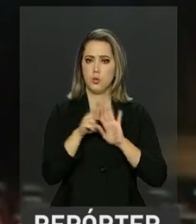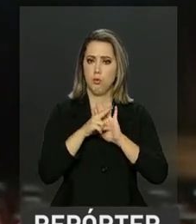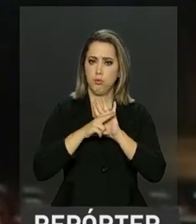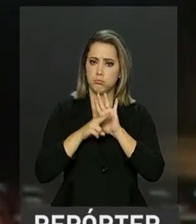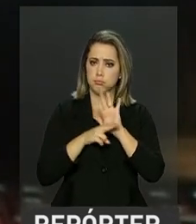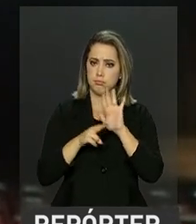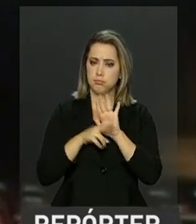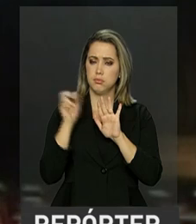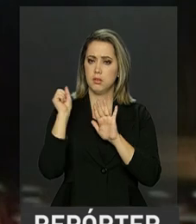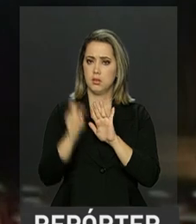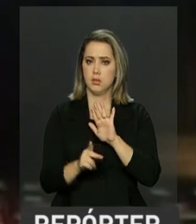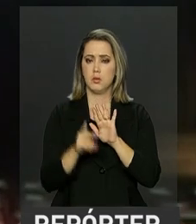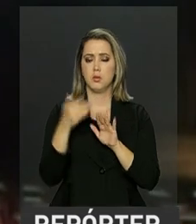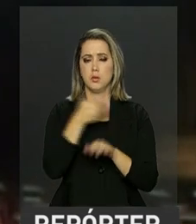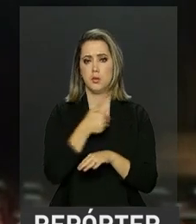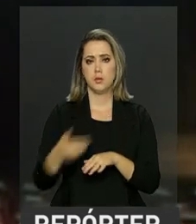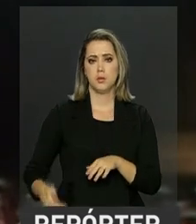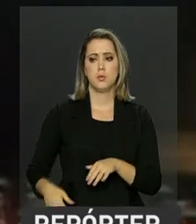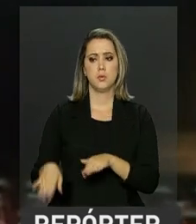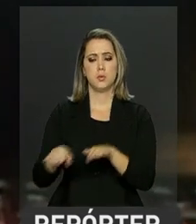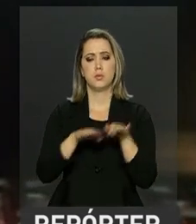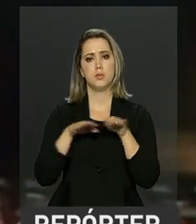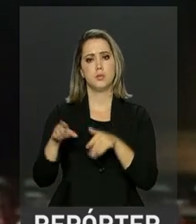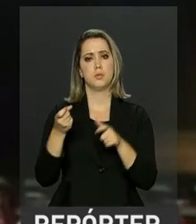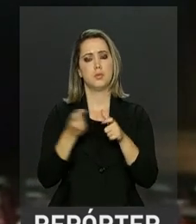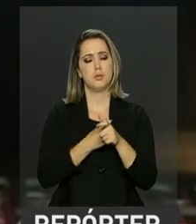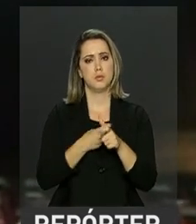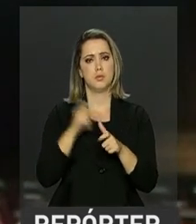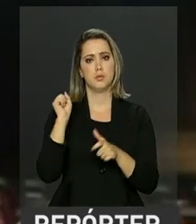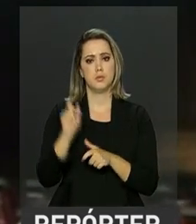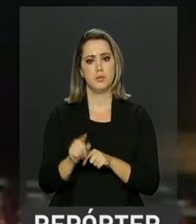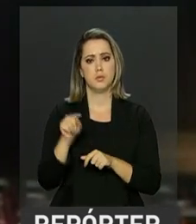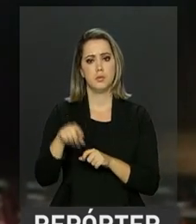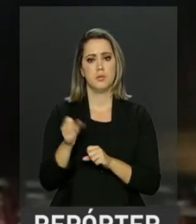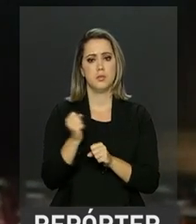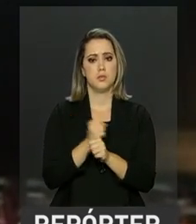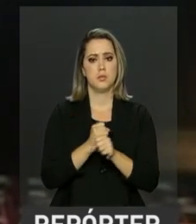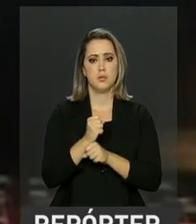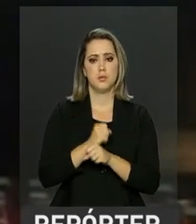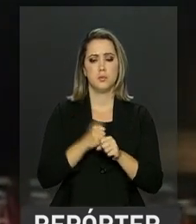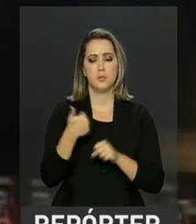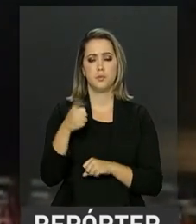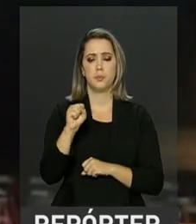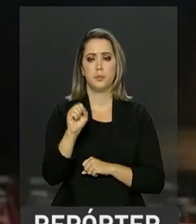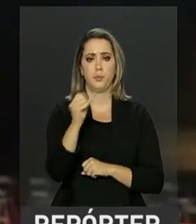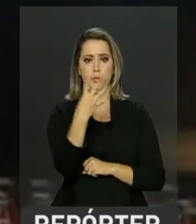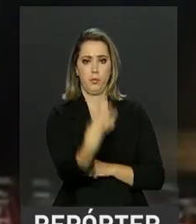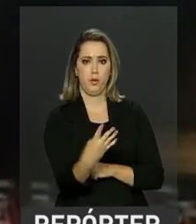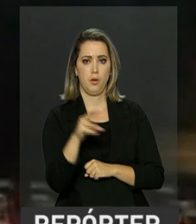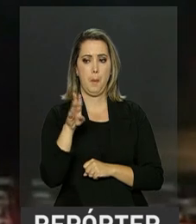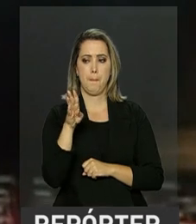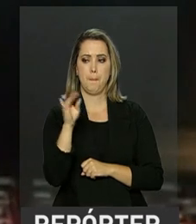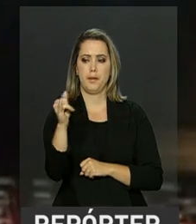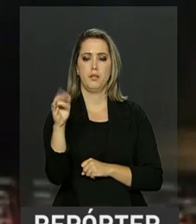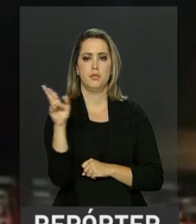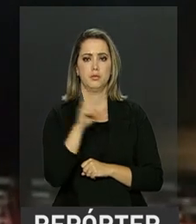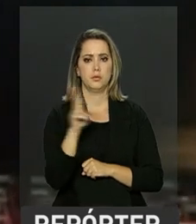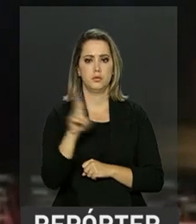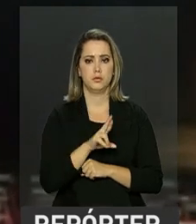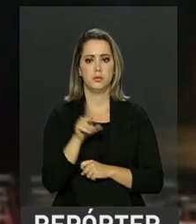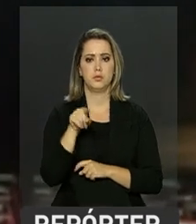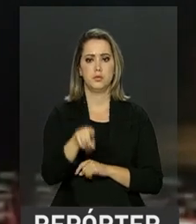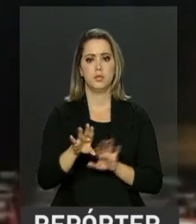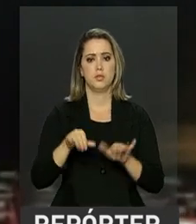o governo consiga estabilizar o déficit da previdência que este ano deve chegar a 184 bilhões de reais